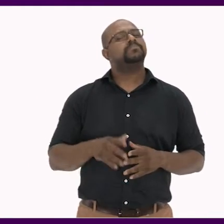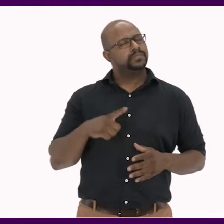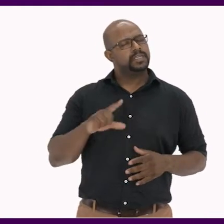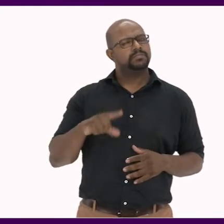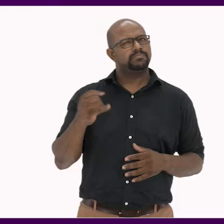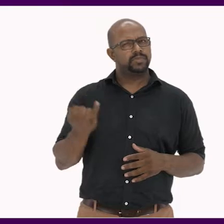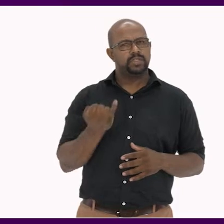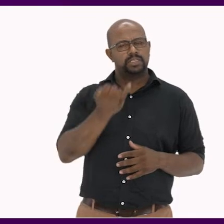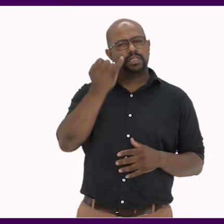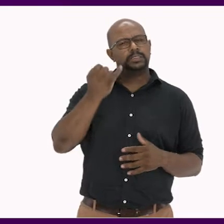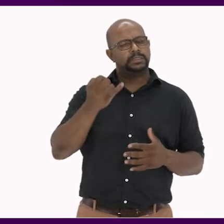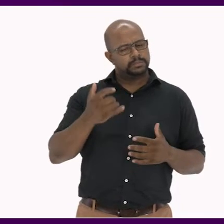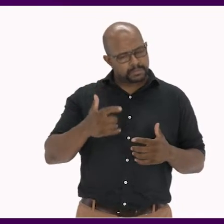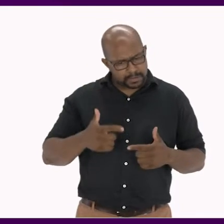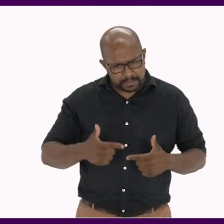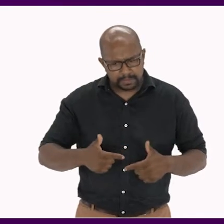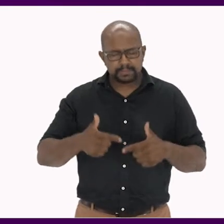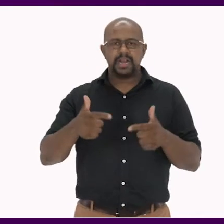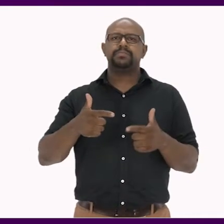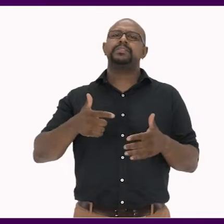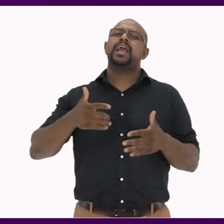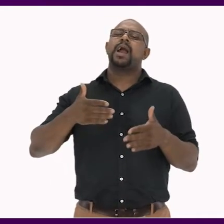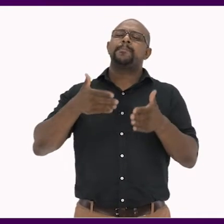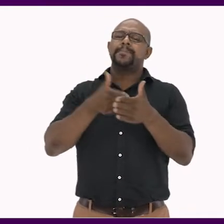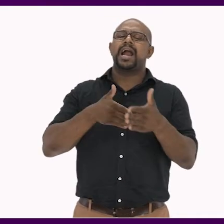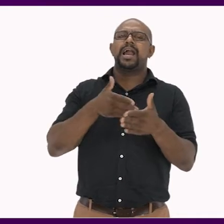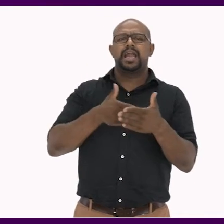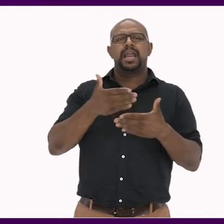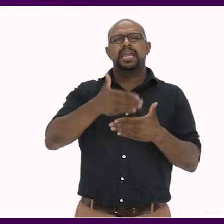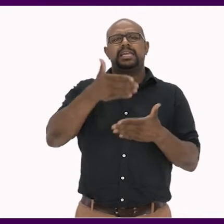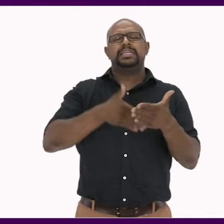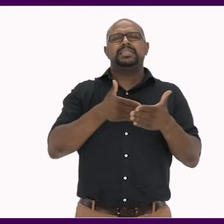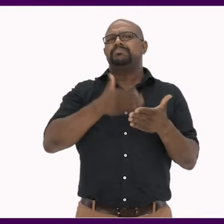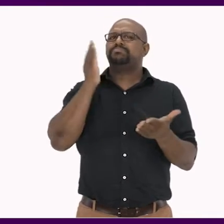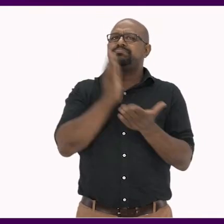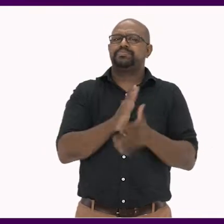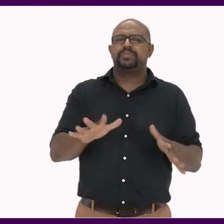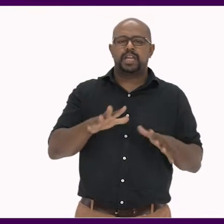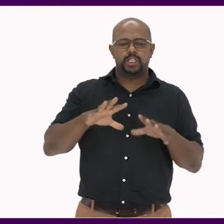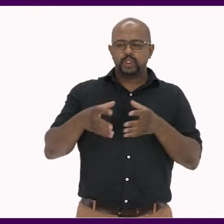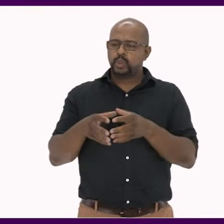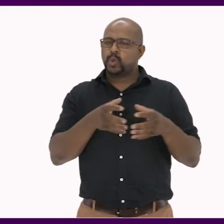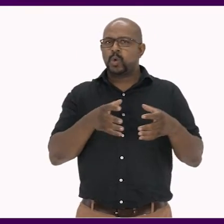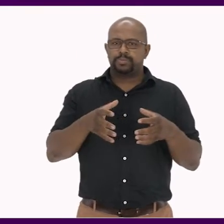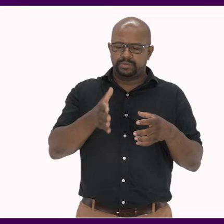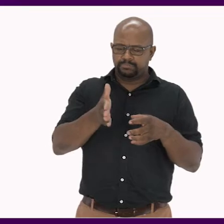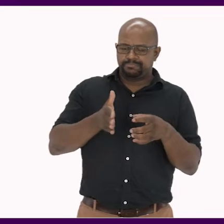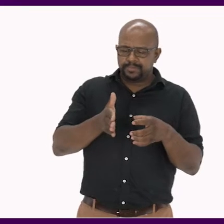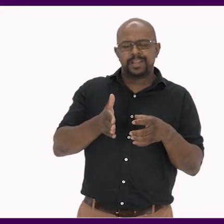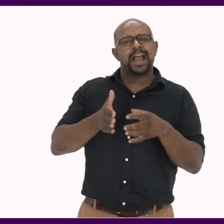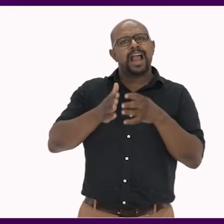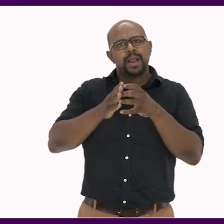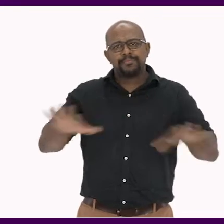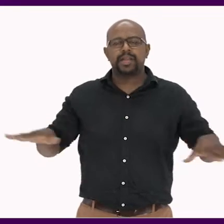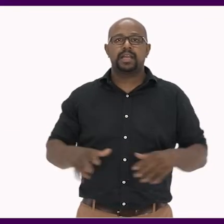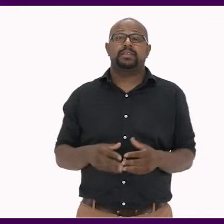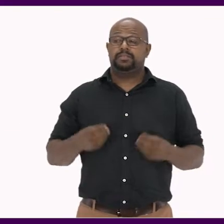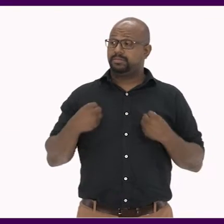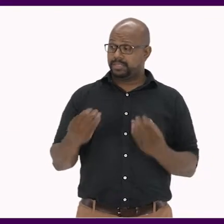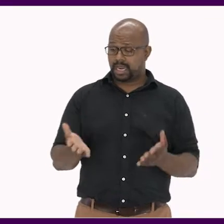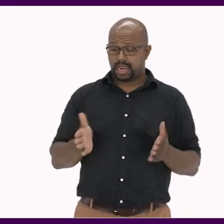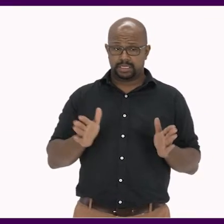tem um importante desempenho na eliminação de barreiras entre grupos, né? E oferecer